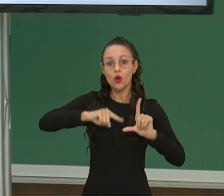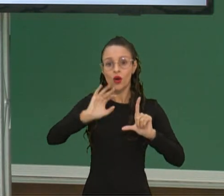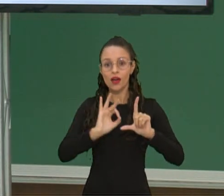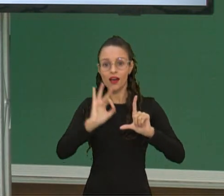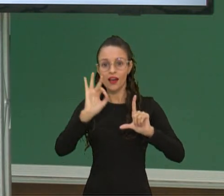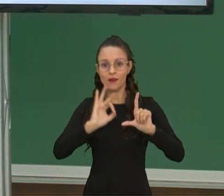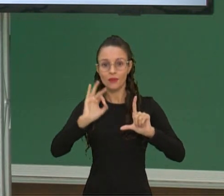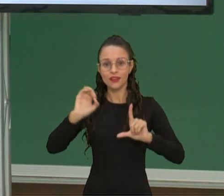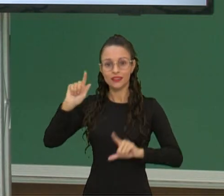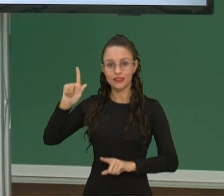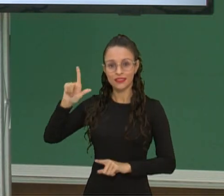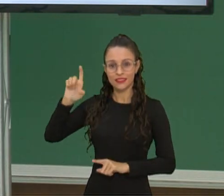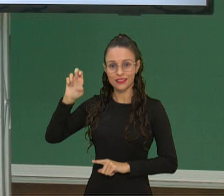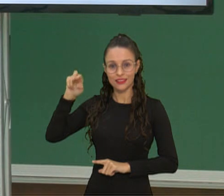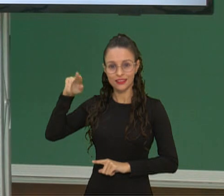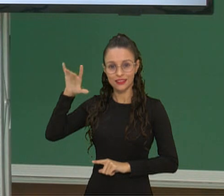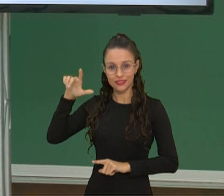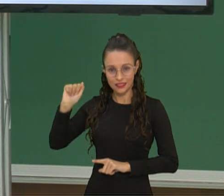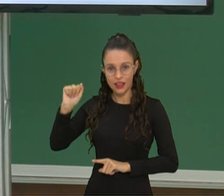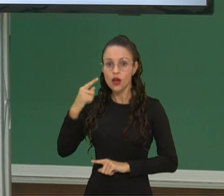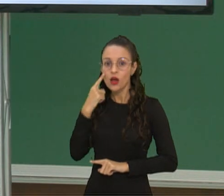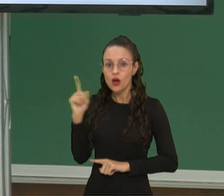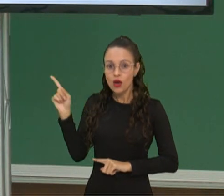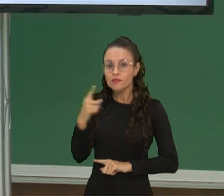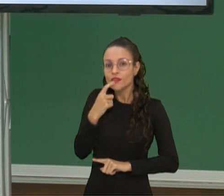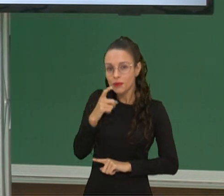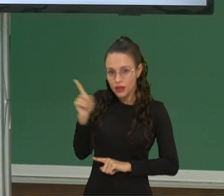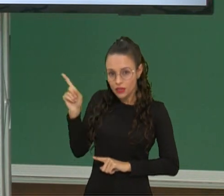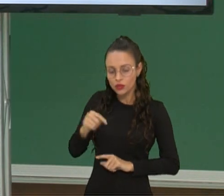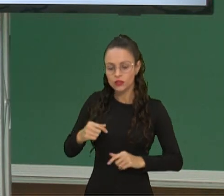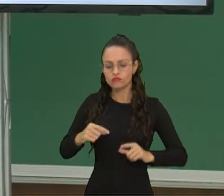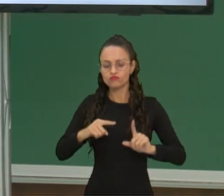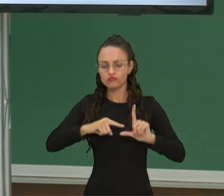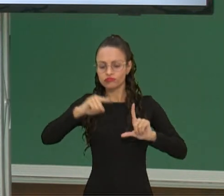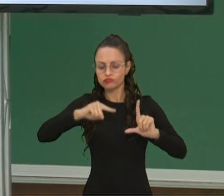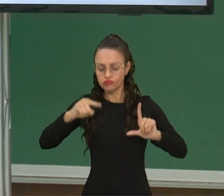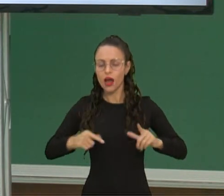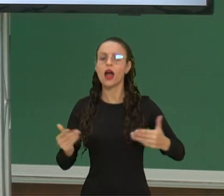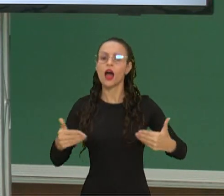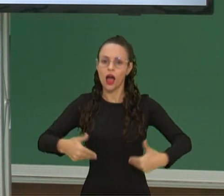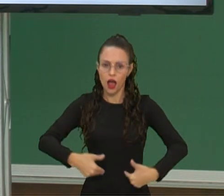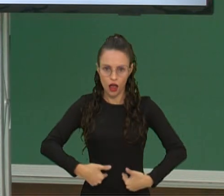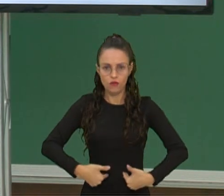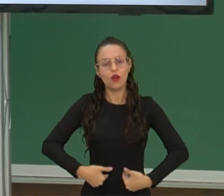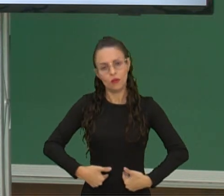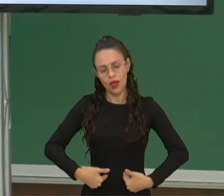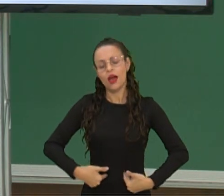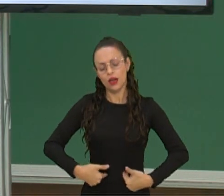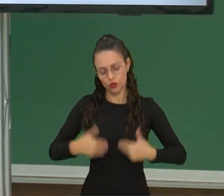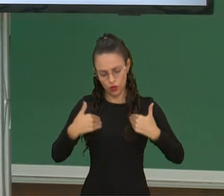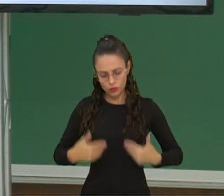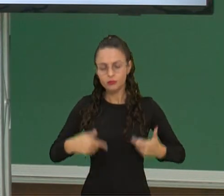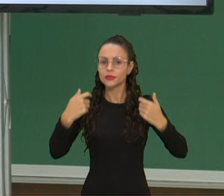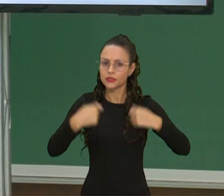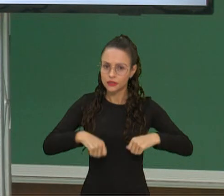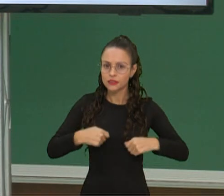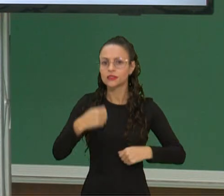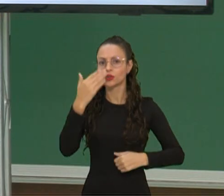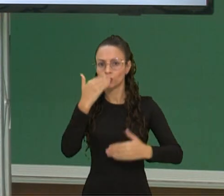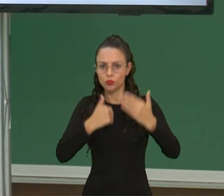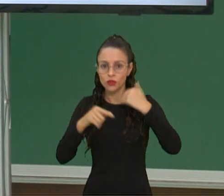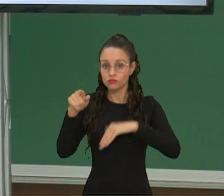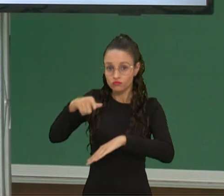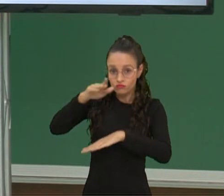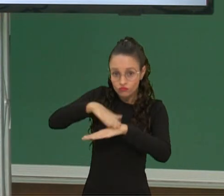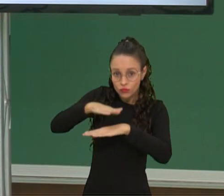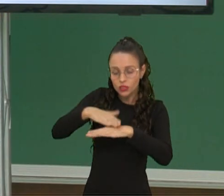grelina como vocês estão vendo em vermelho e isso vai fazer com que a gente sinta fome e aí o nosso corpo né precisa de comida você vai comer